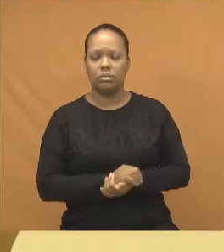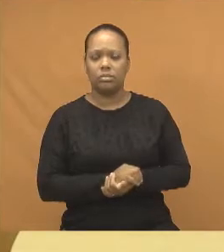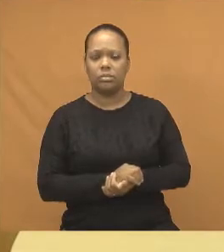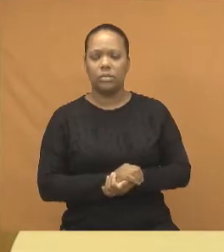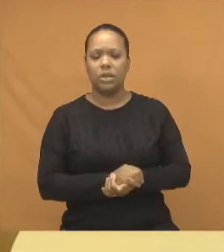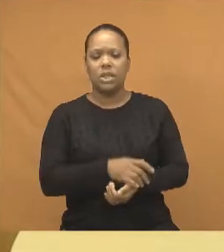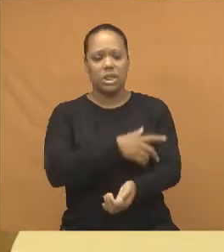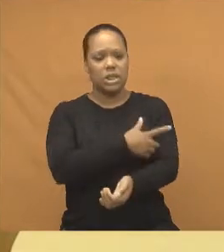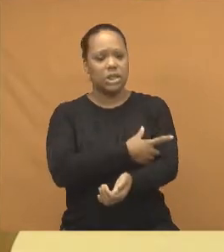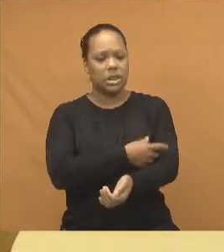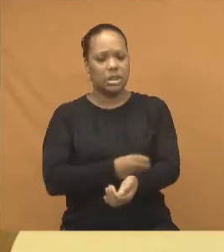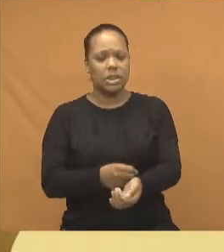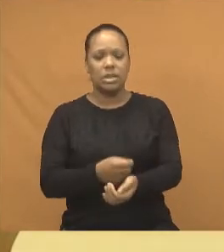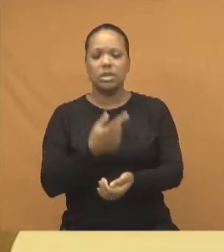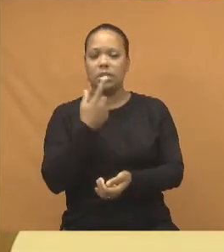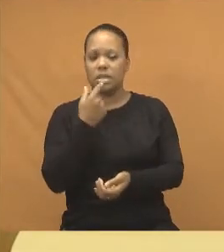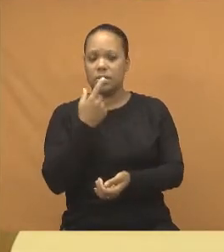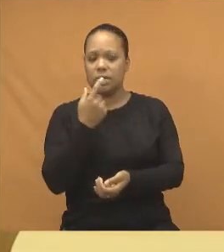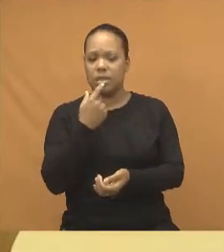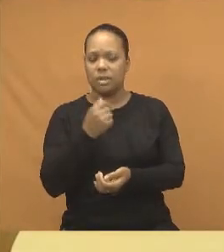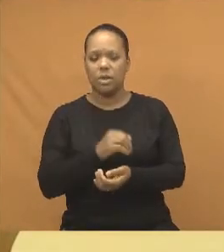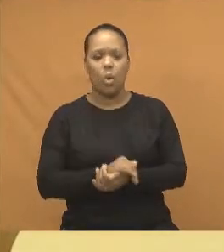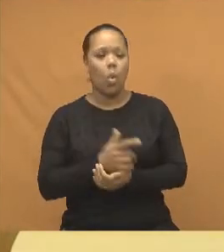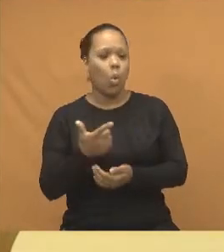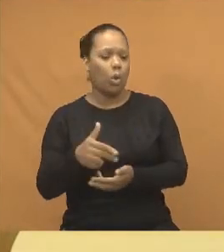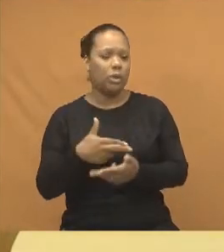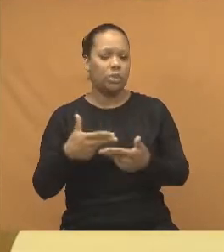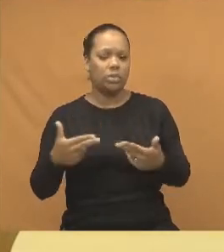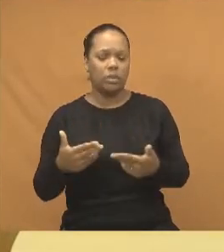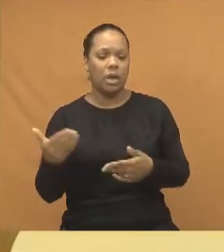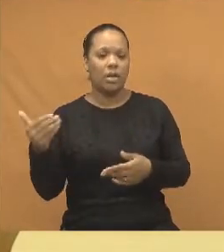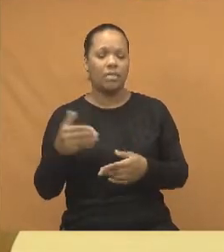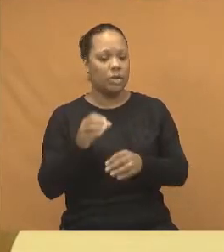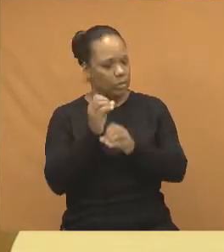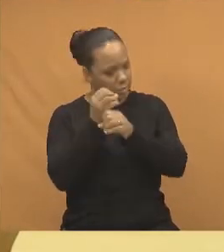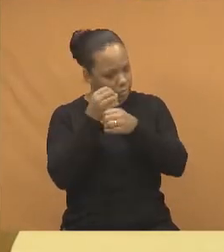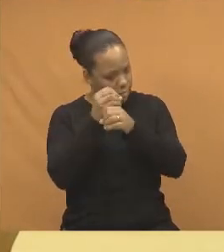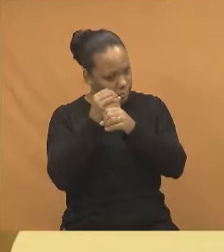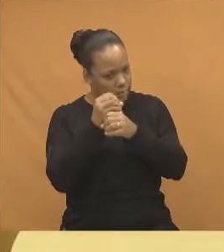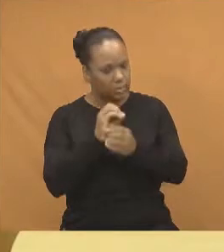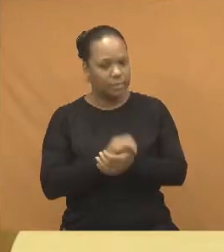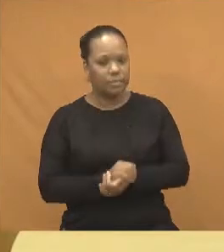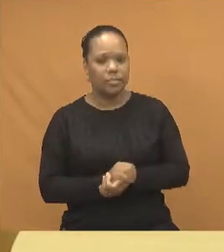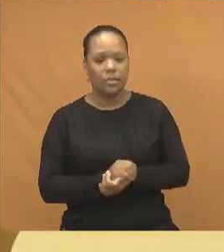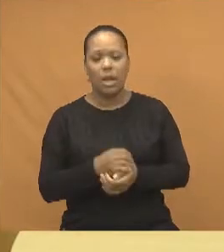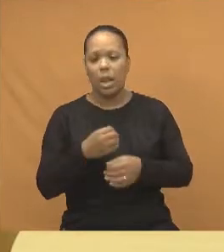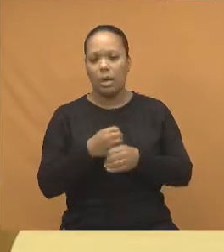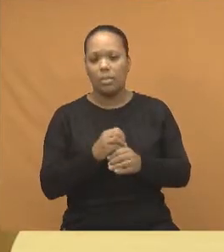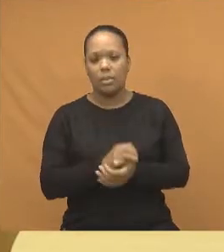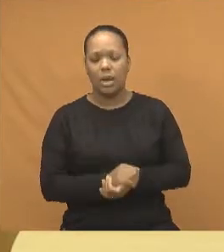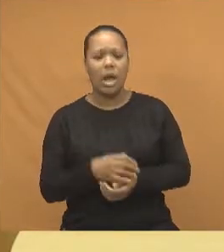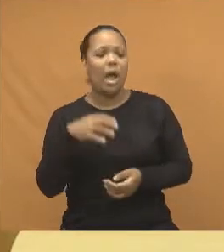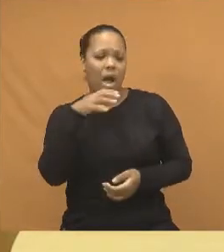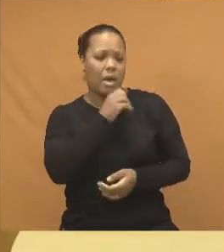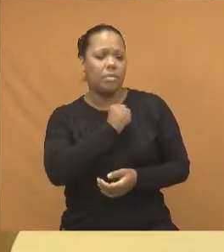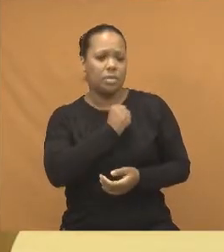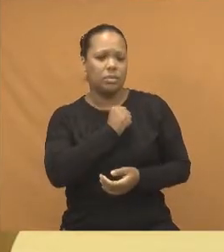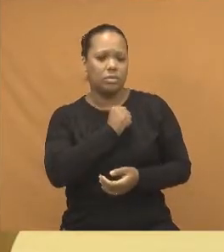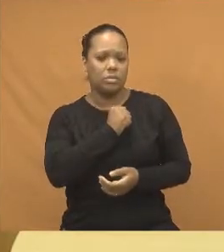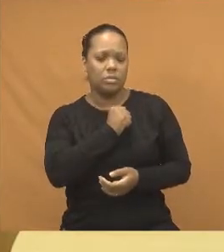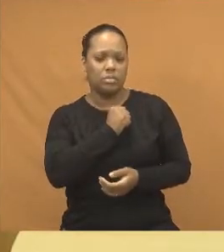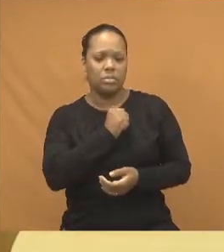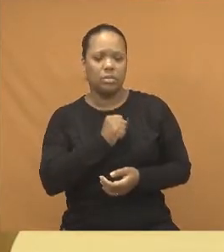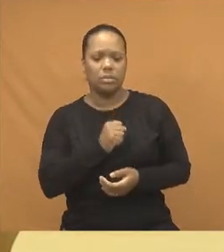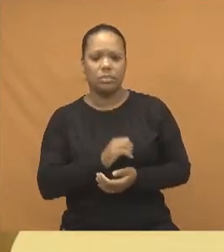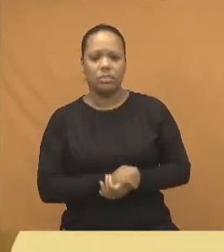coleta de sangue, de mais coisas, e vim aqui no laboratório. Laboratório até que é rápido, você já vem